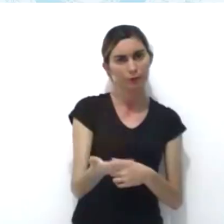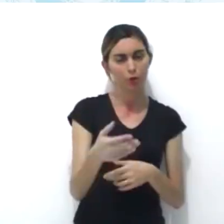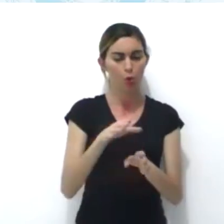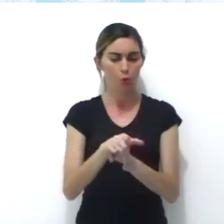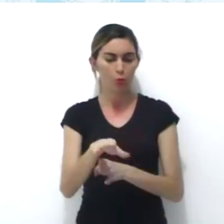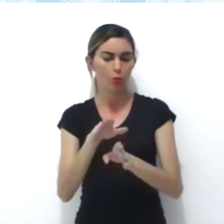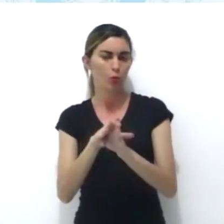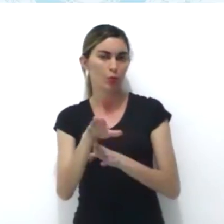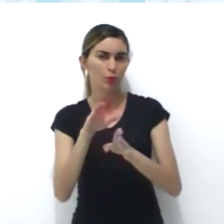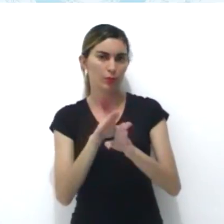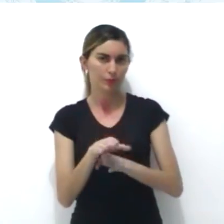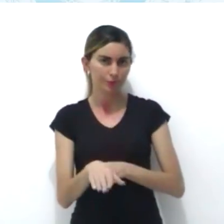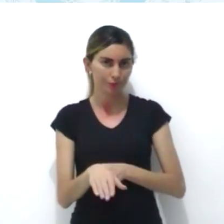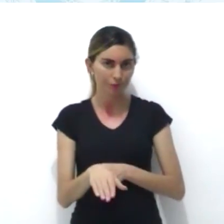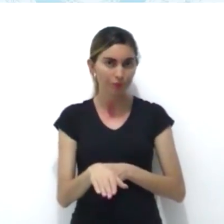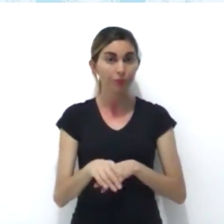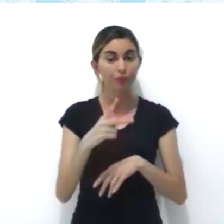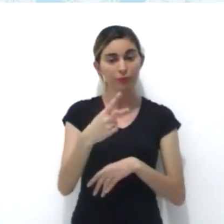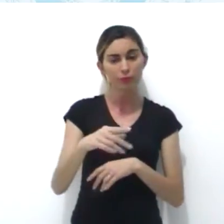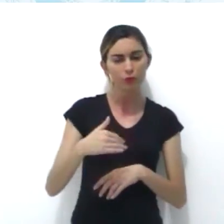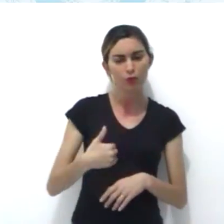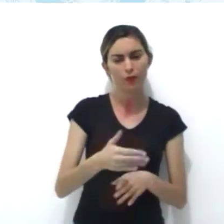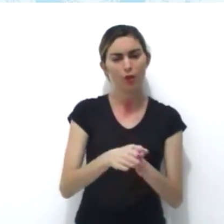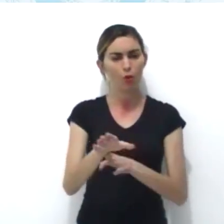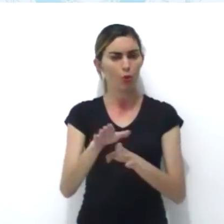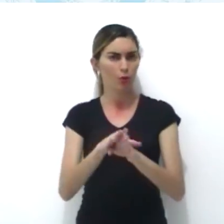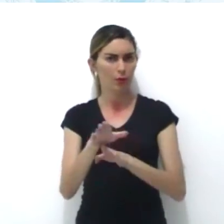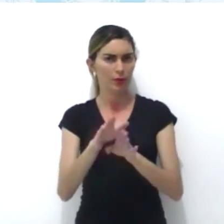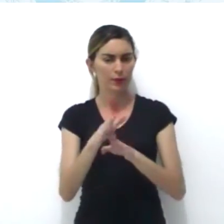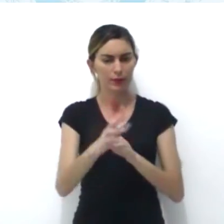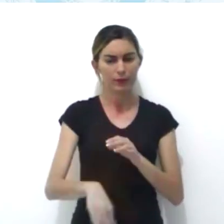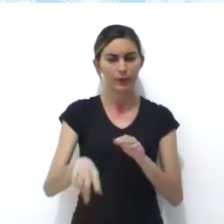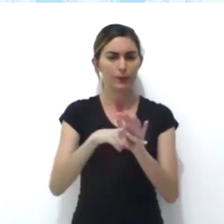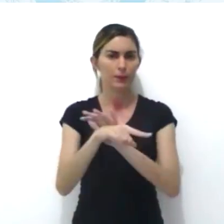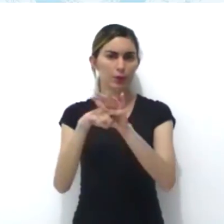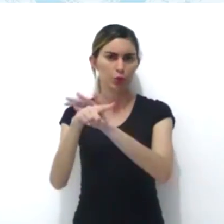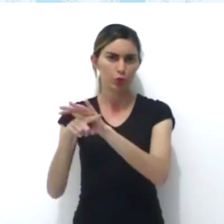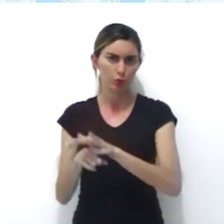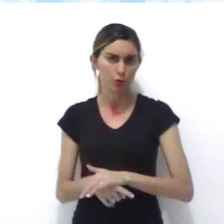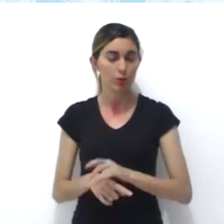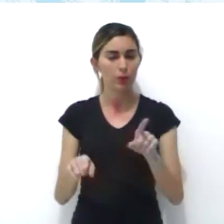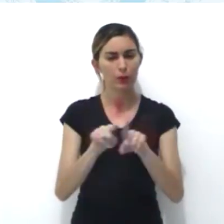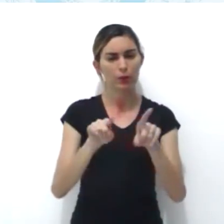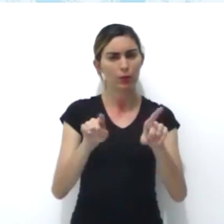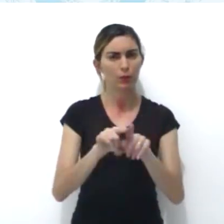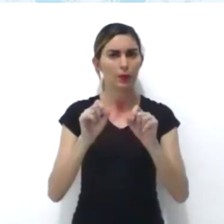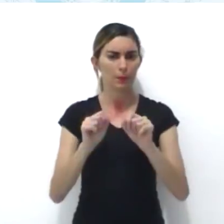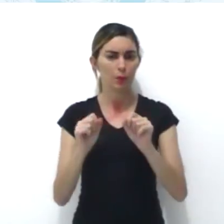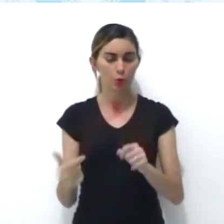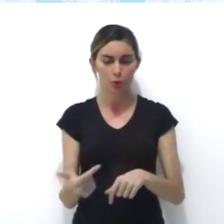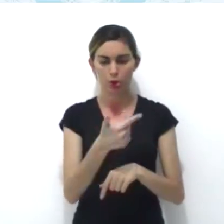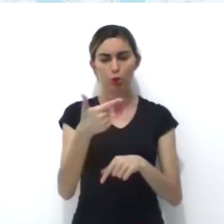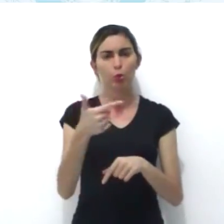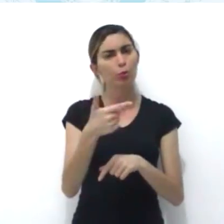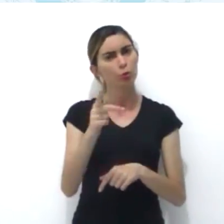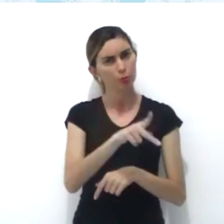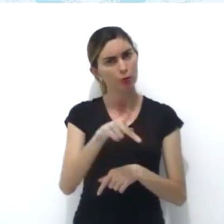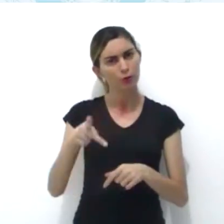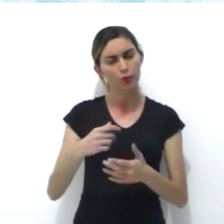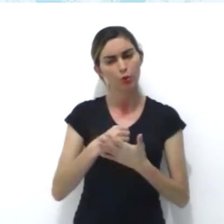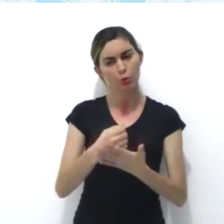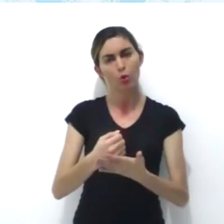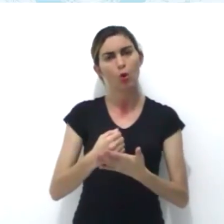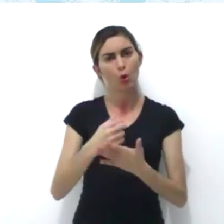figura do professor que vai ser o orientador. Ele vai orientar aquela pesquisa. E também pode ter um